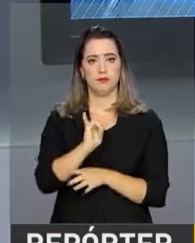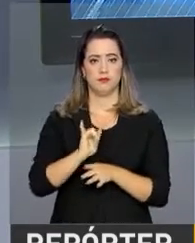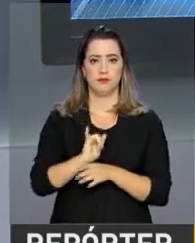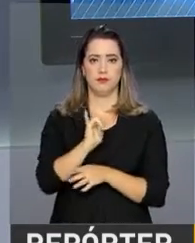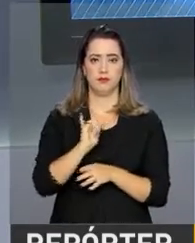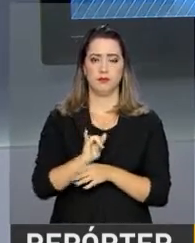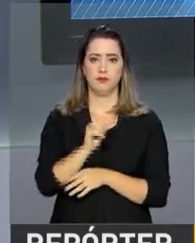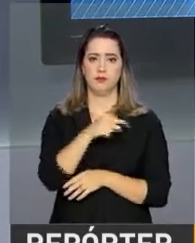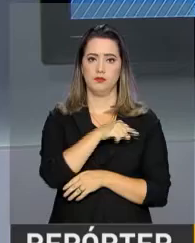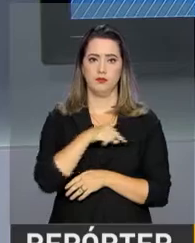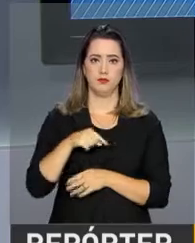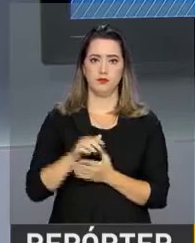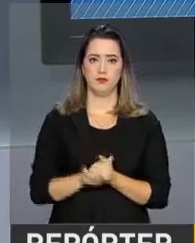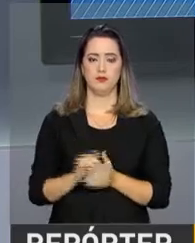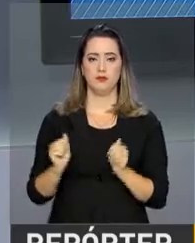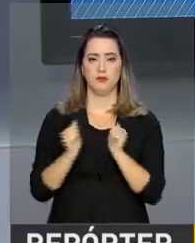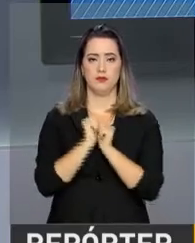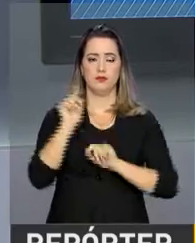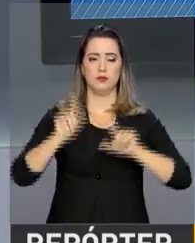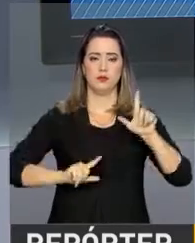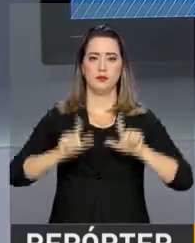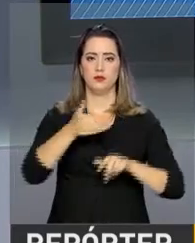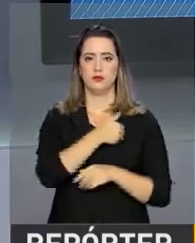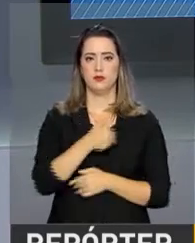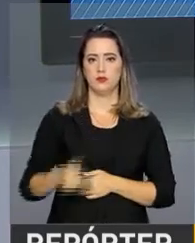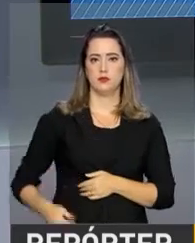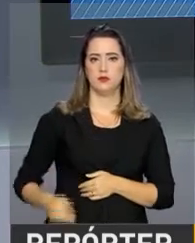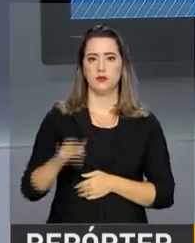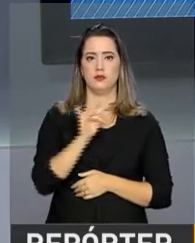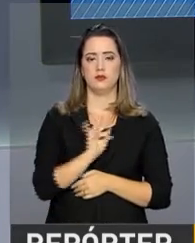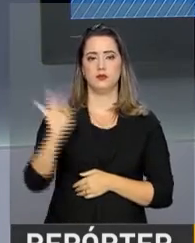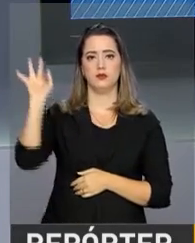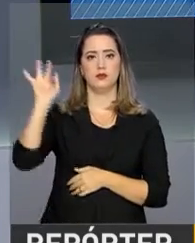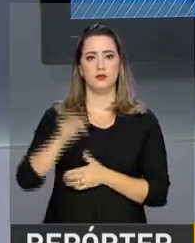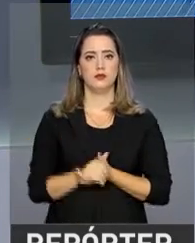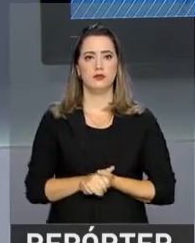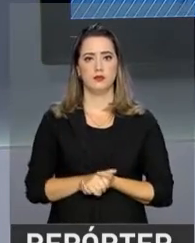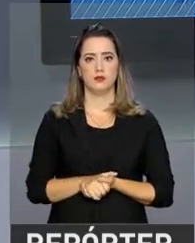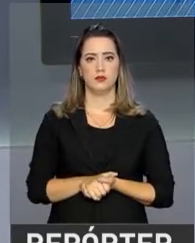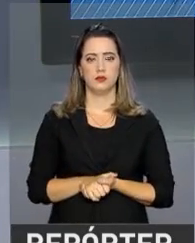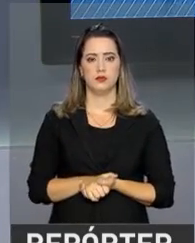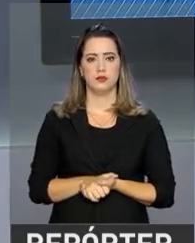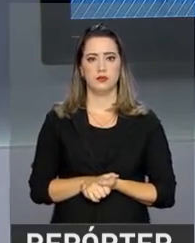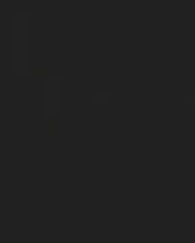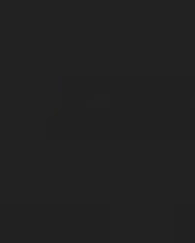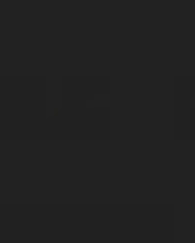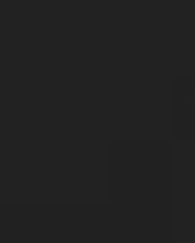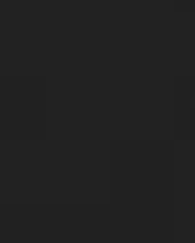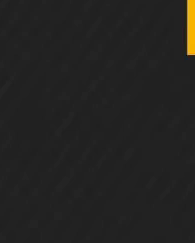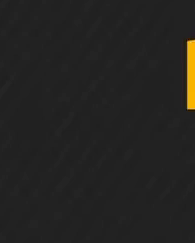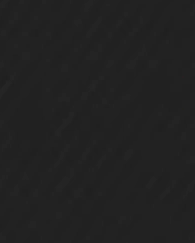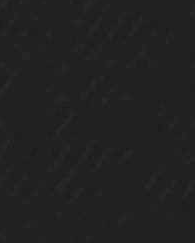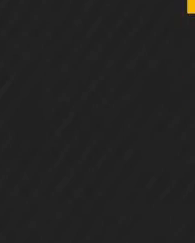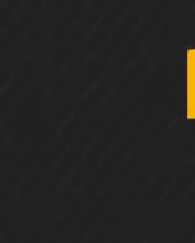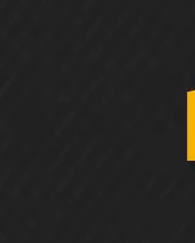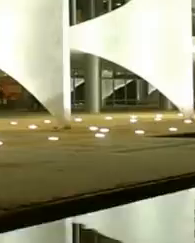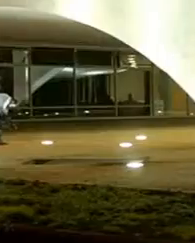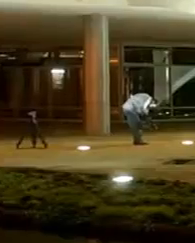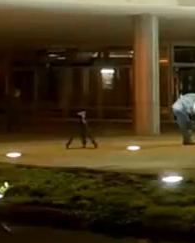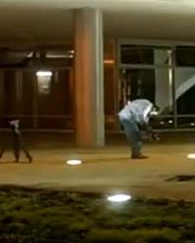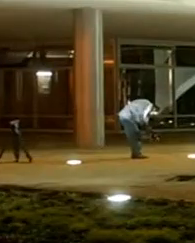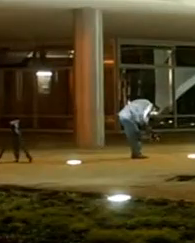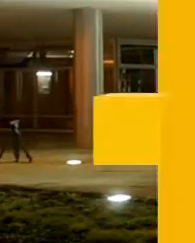as reportagens no YouTube. Continue com a gente aqui na NBR, a TV do Governo Federal.